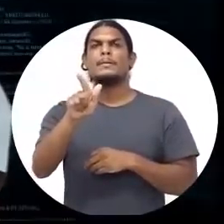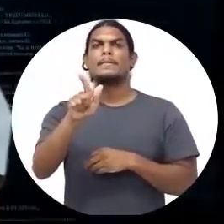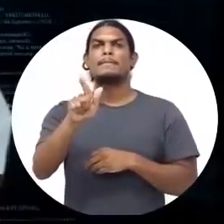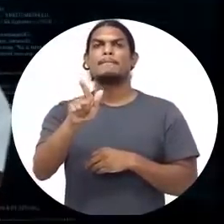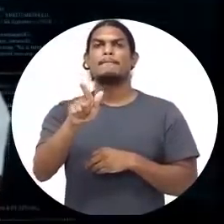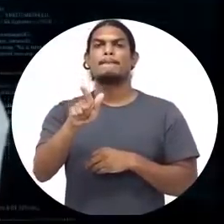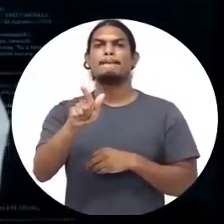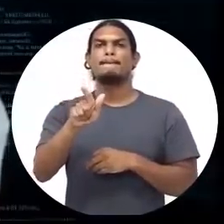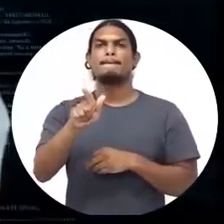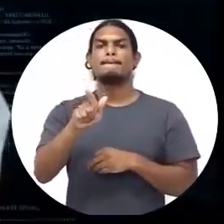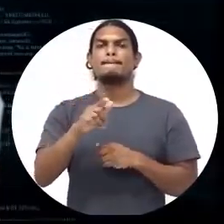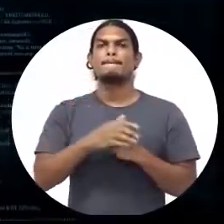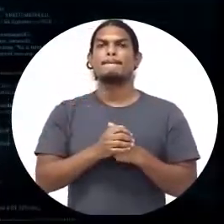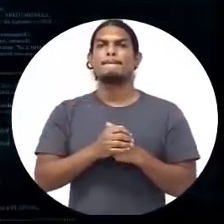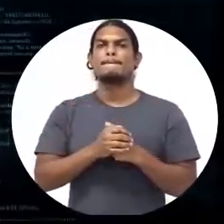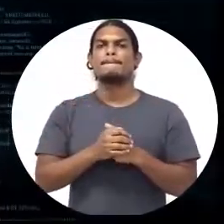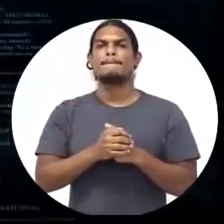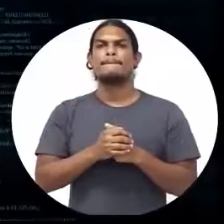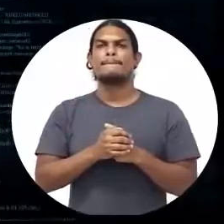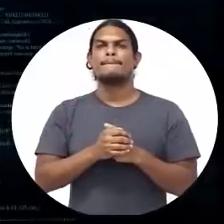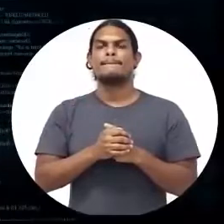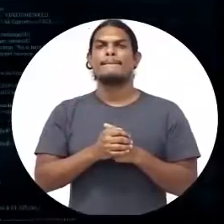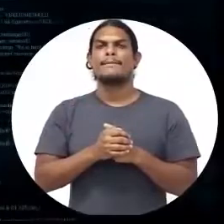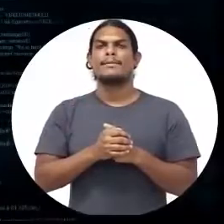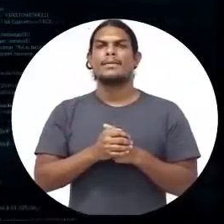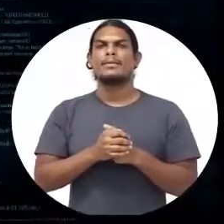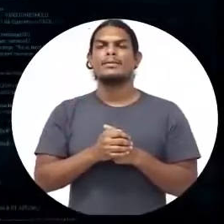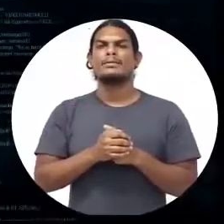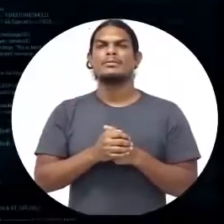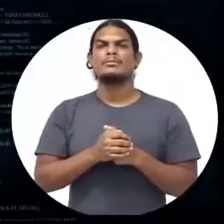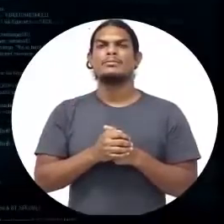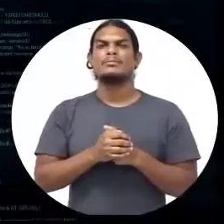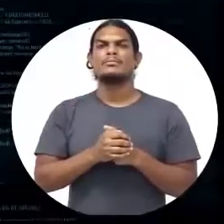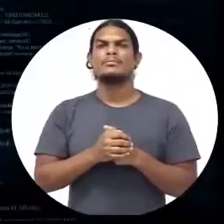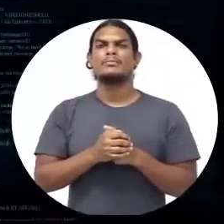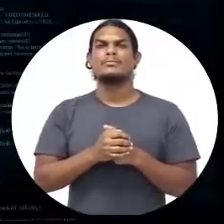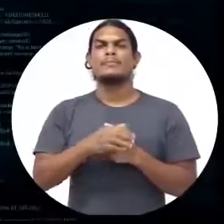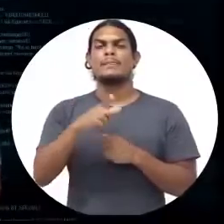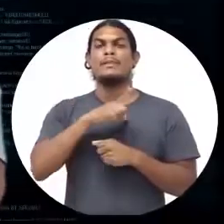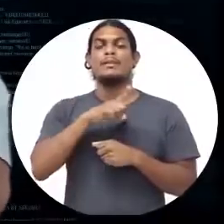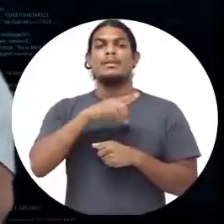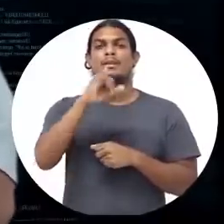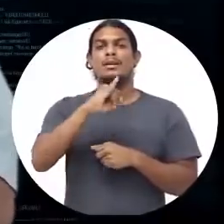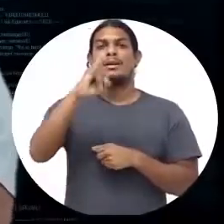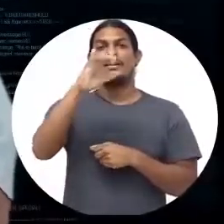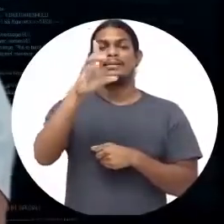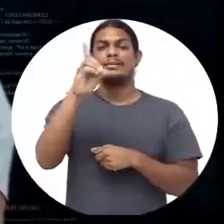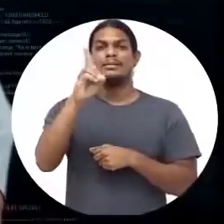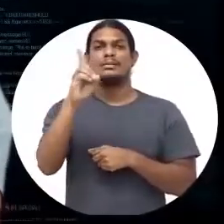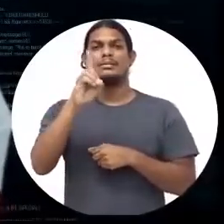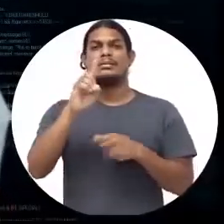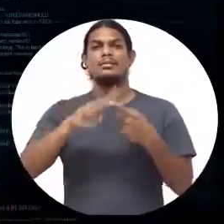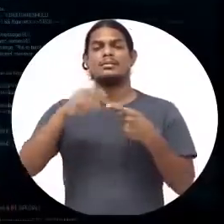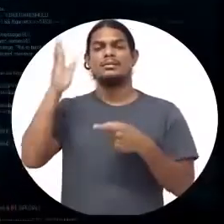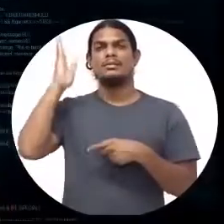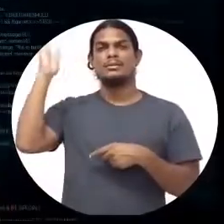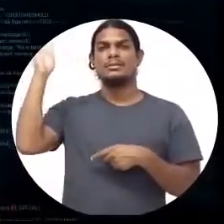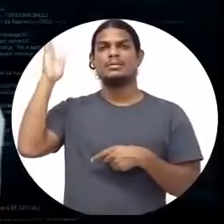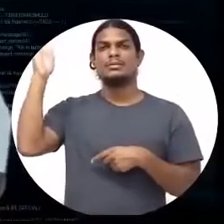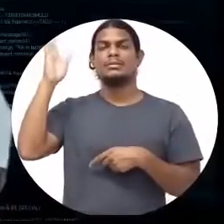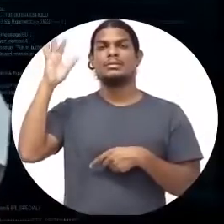leves modificações à tag. No caso da div, a gente vai ter o atributo ID e ele dá